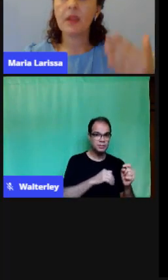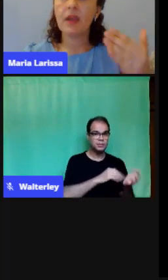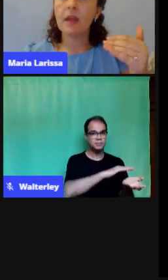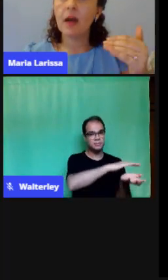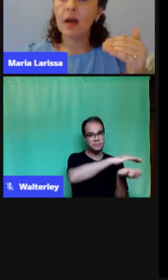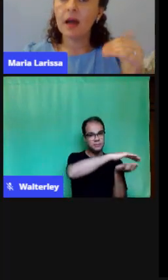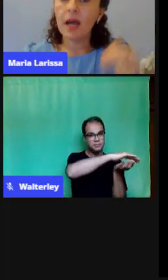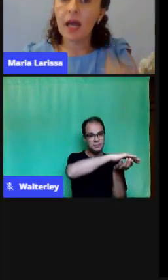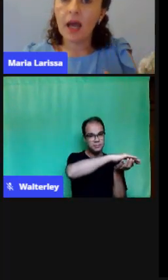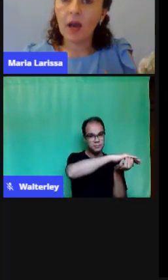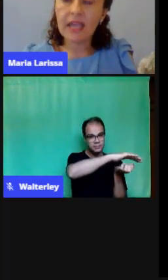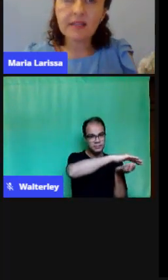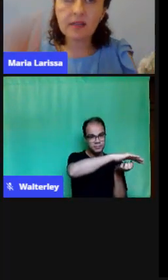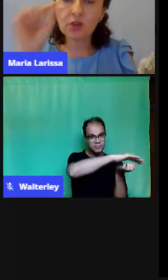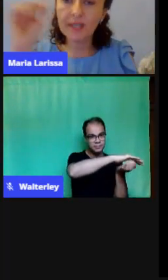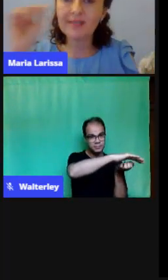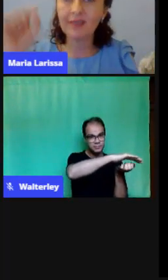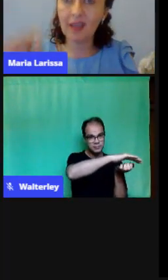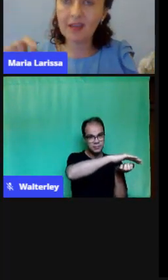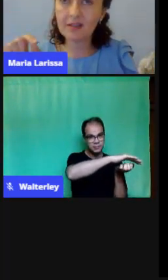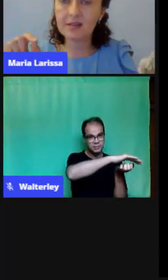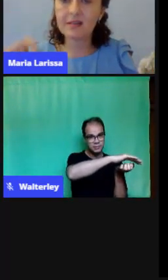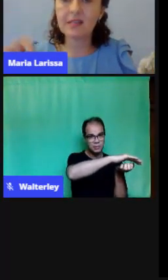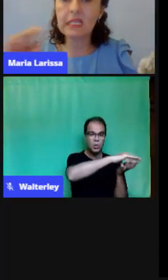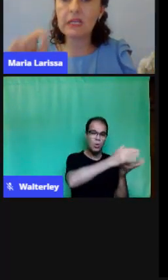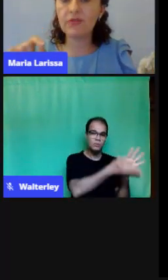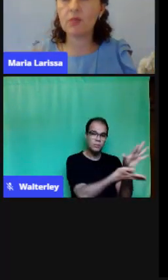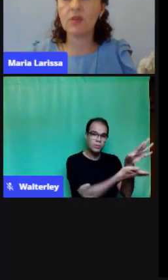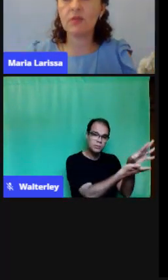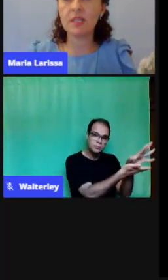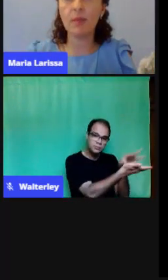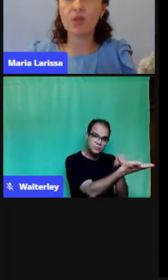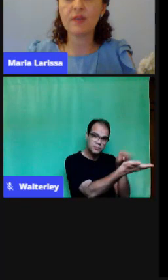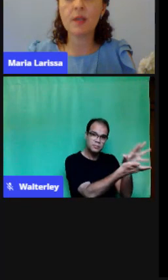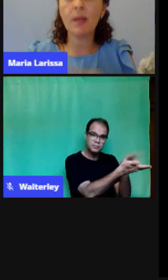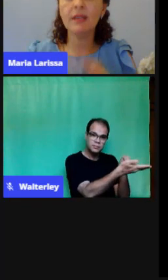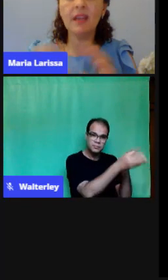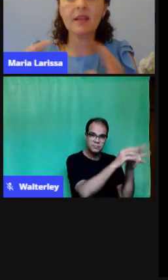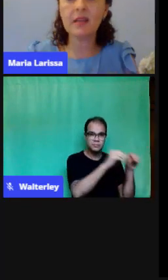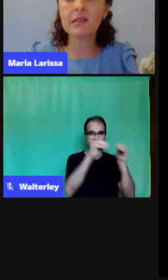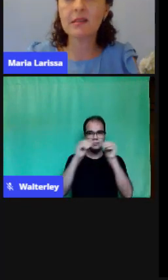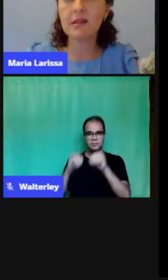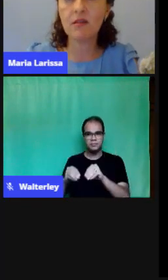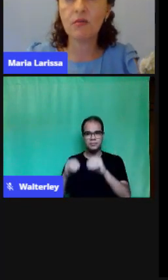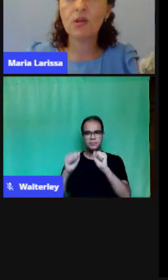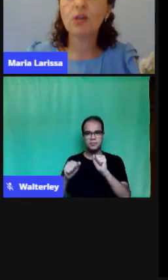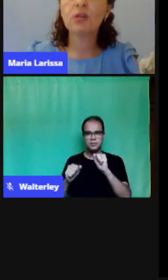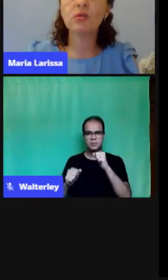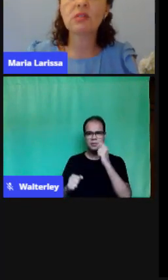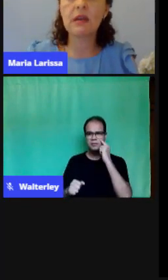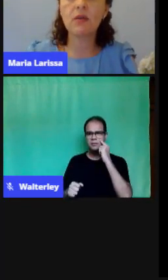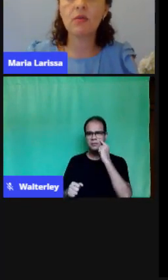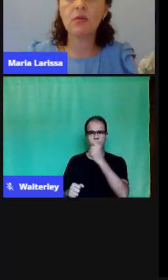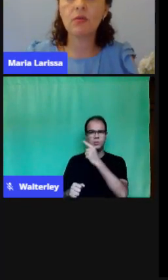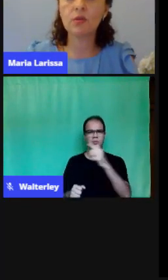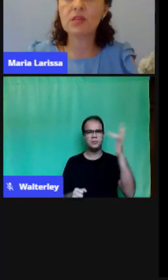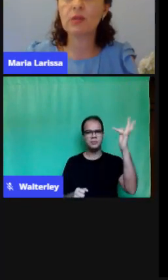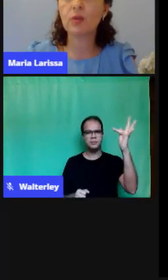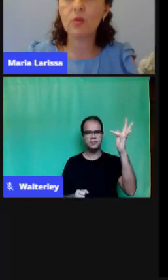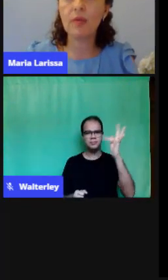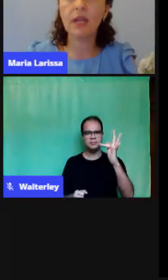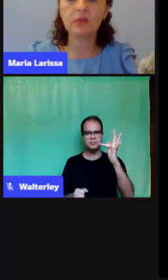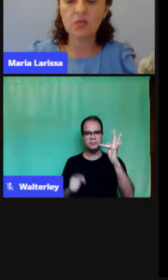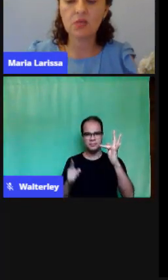né? Esses 2 T's significam que você pode fazer uma descrição do